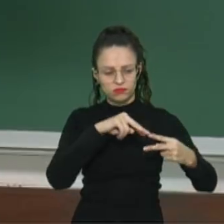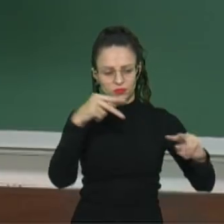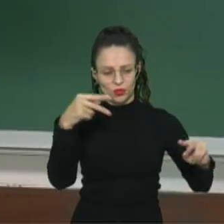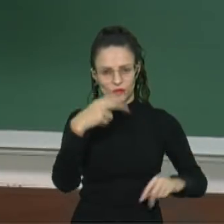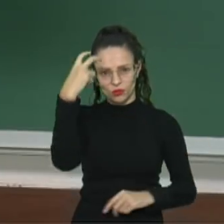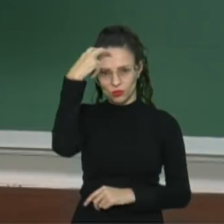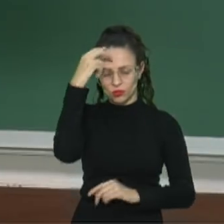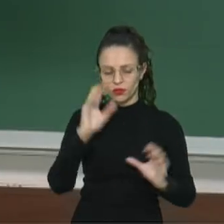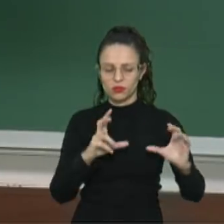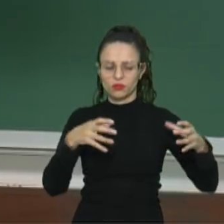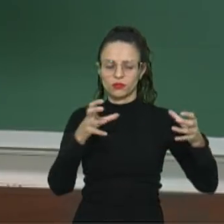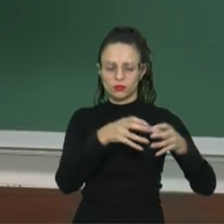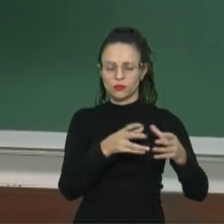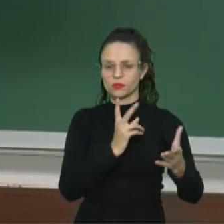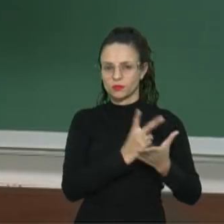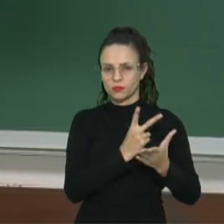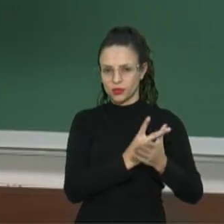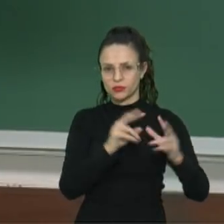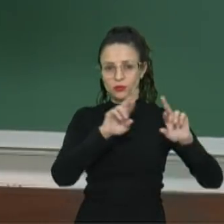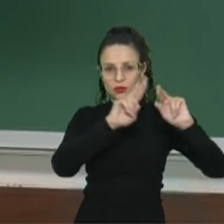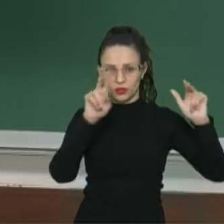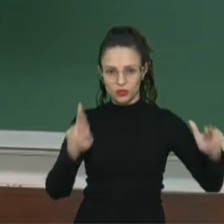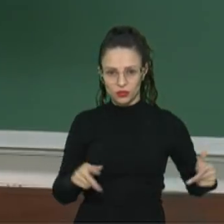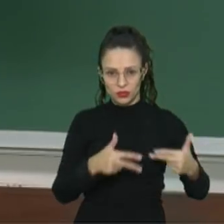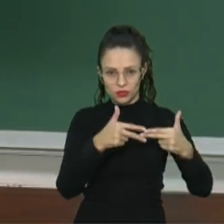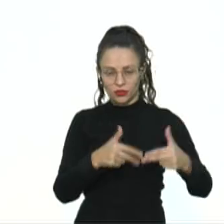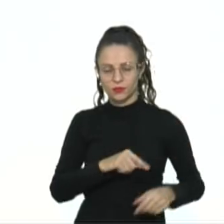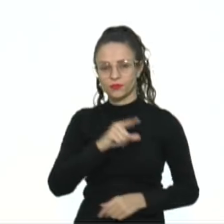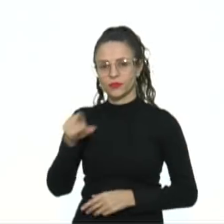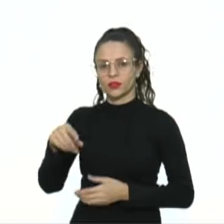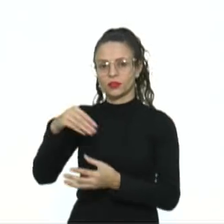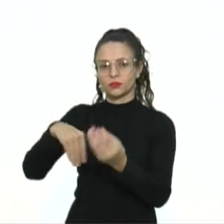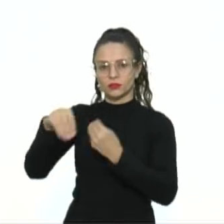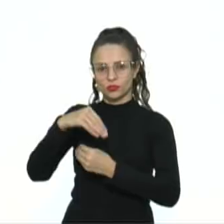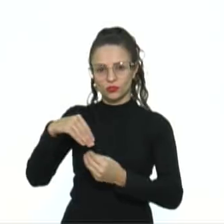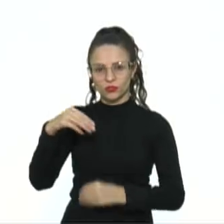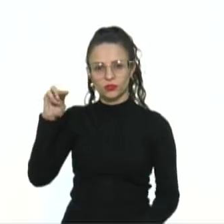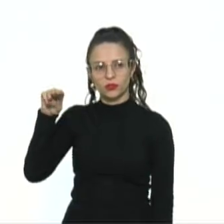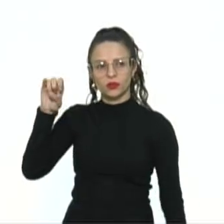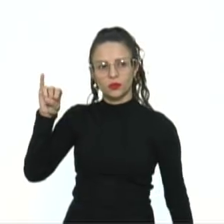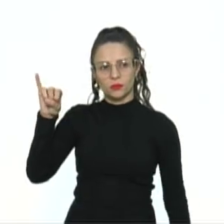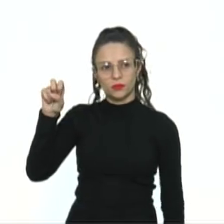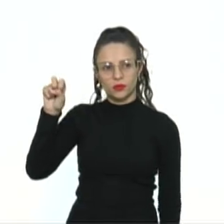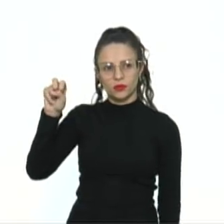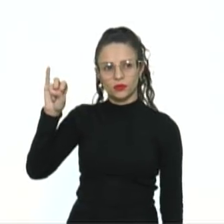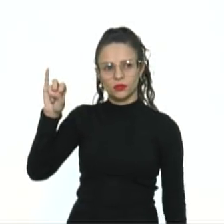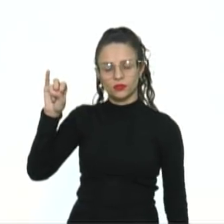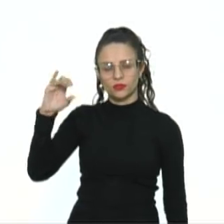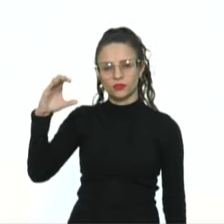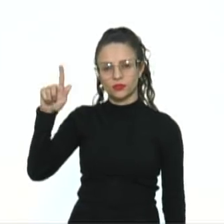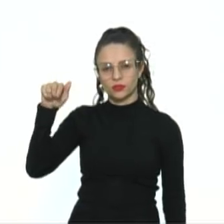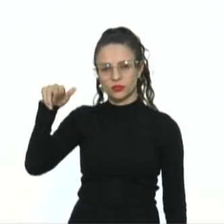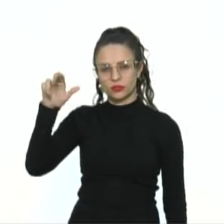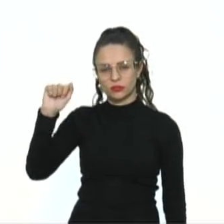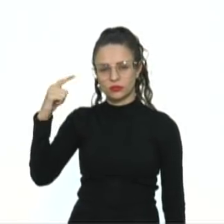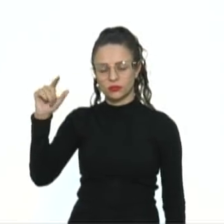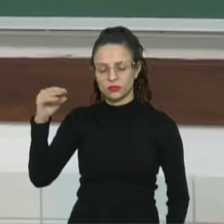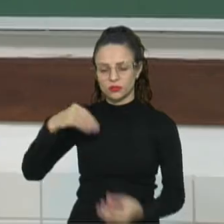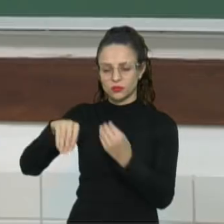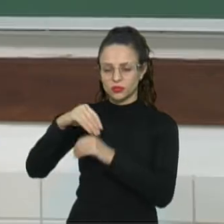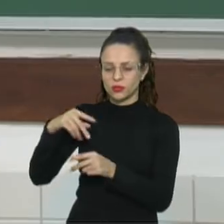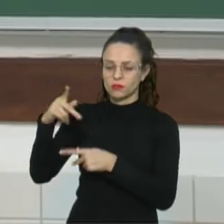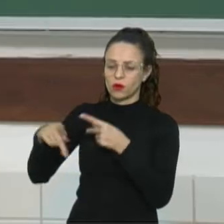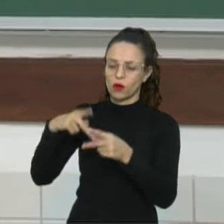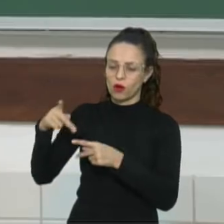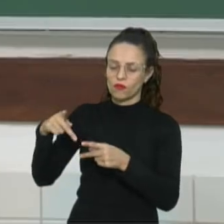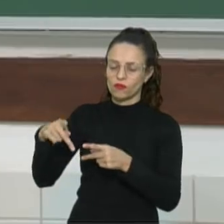da mesma comunidade ali, biológica, tá? E miscigenação, a mistura desses povos, né, diferentes. Então, traz